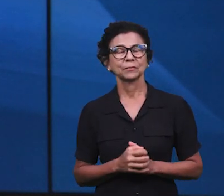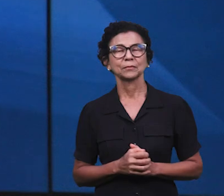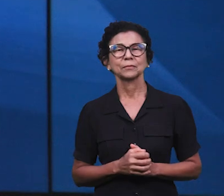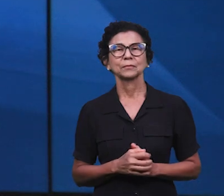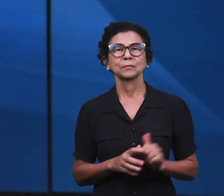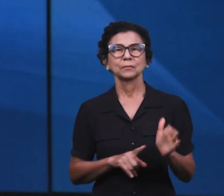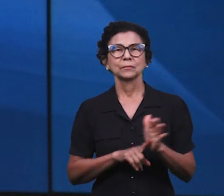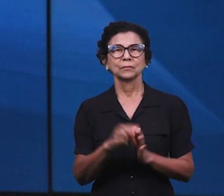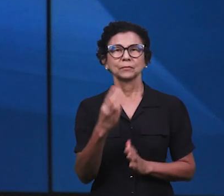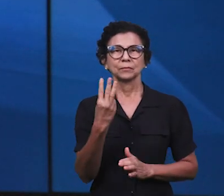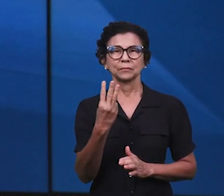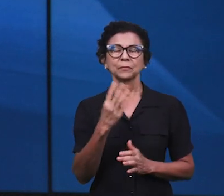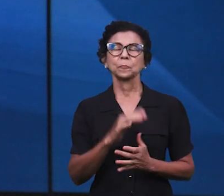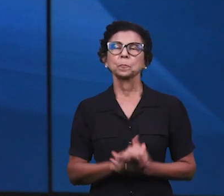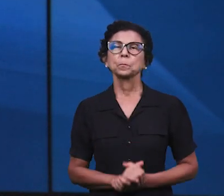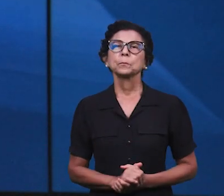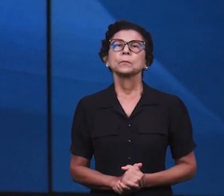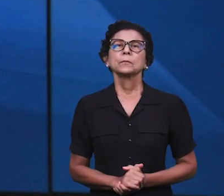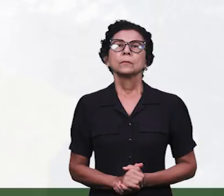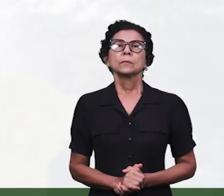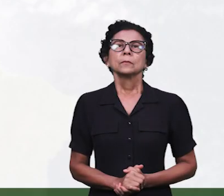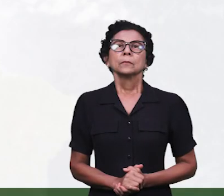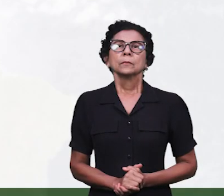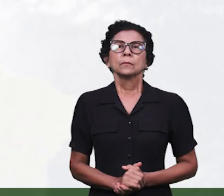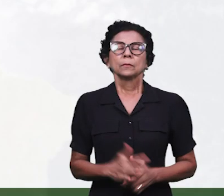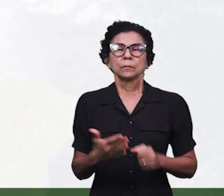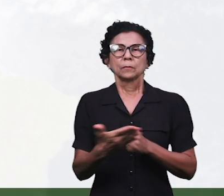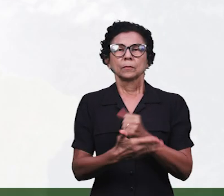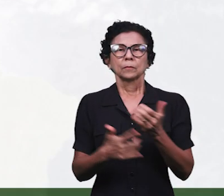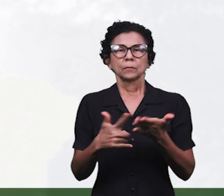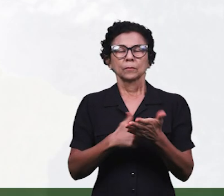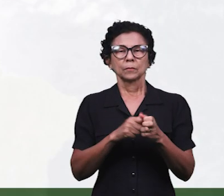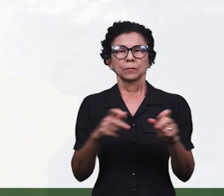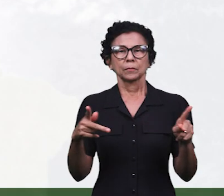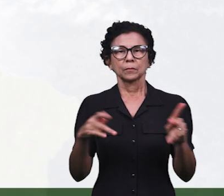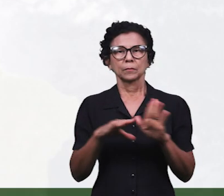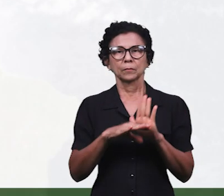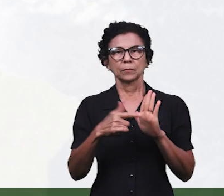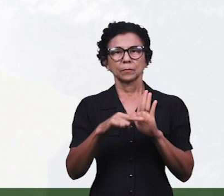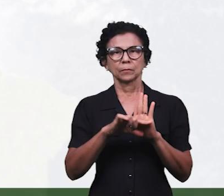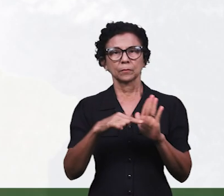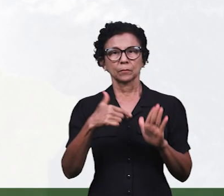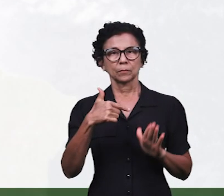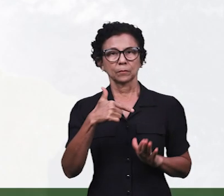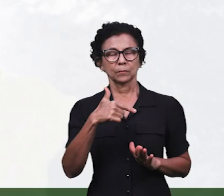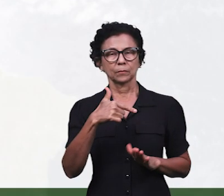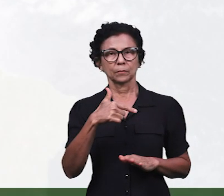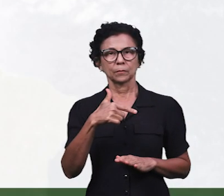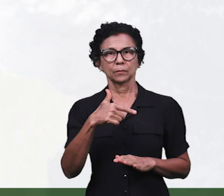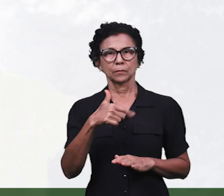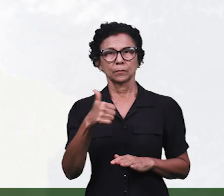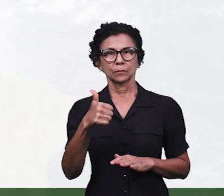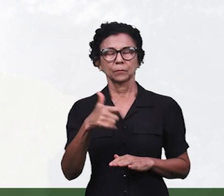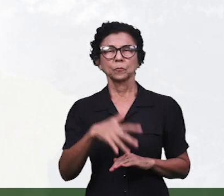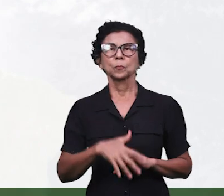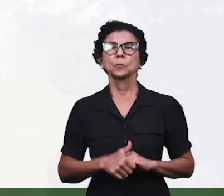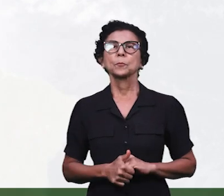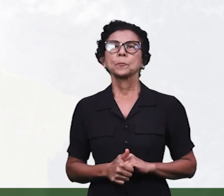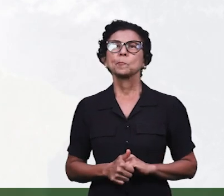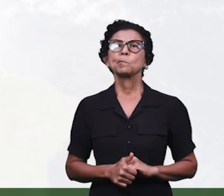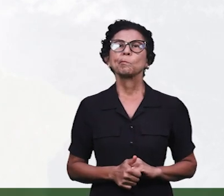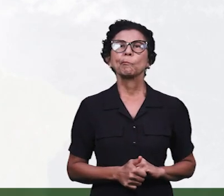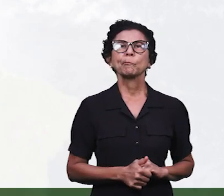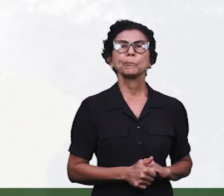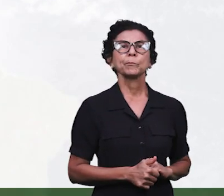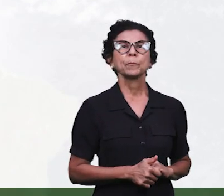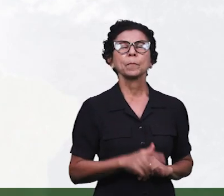pergunta agora, vamos lá. Ela diz assim: com base em Apocalipse, capítulo 2, verso 21, qual o conselho dado